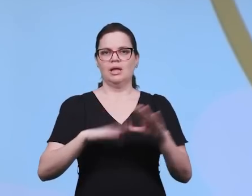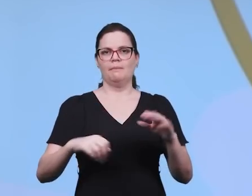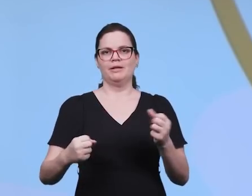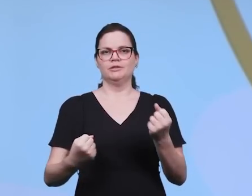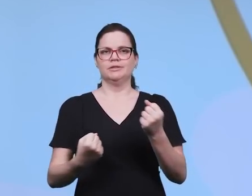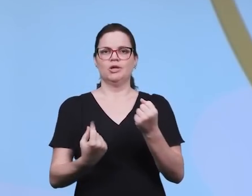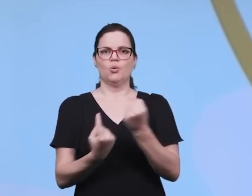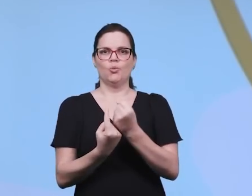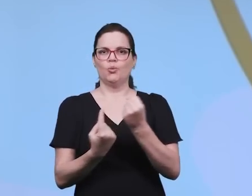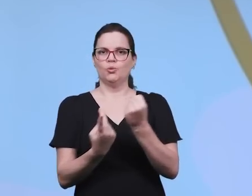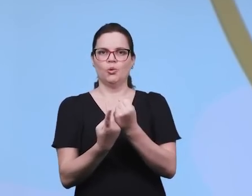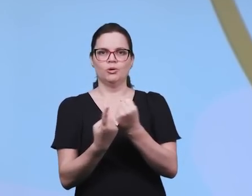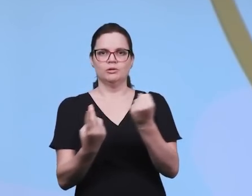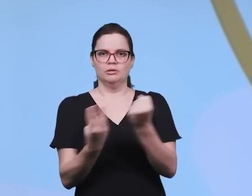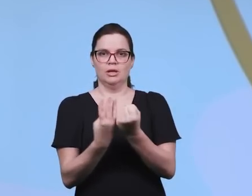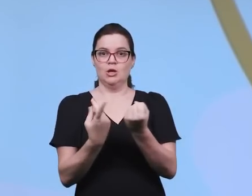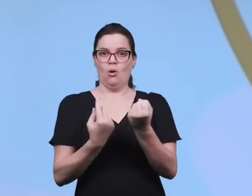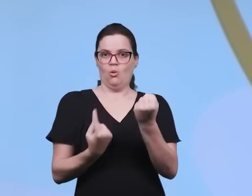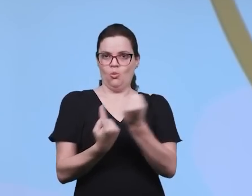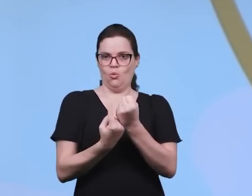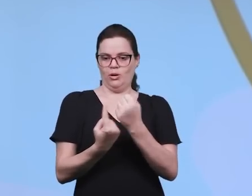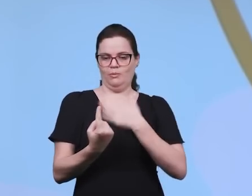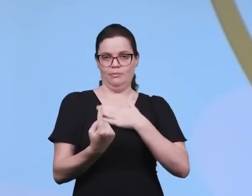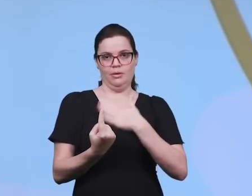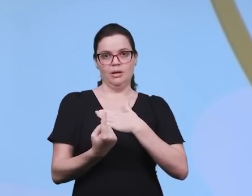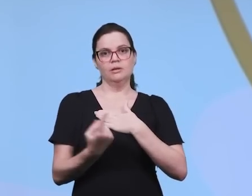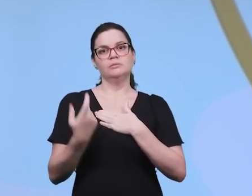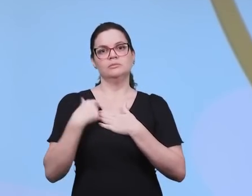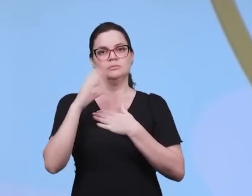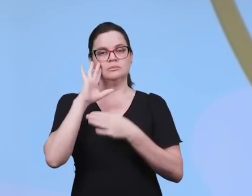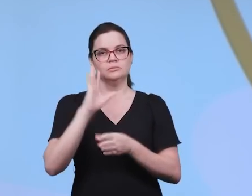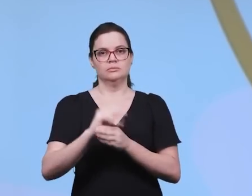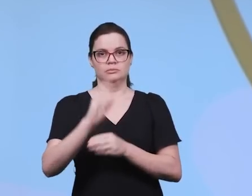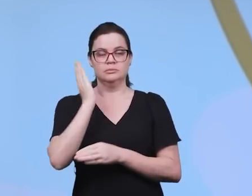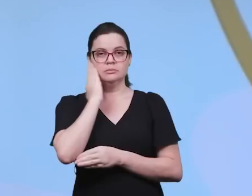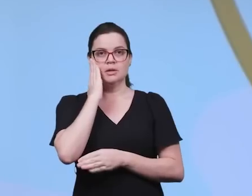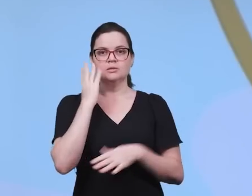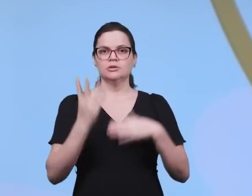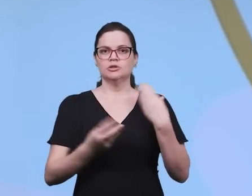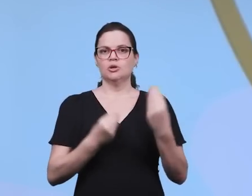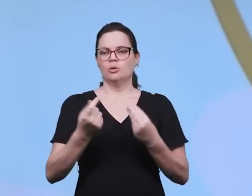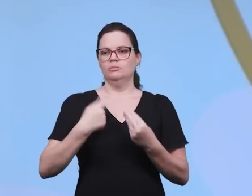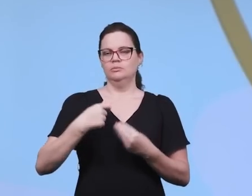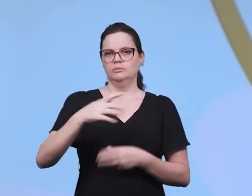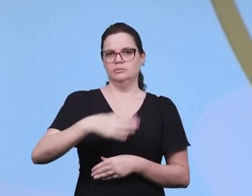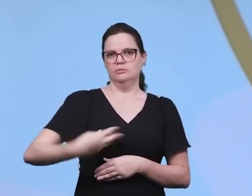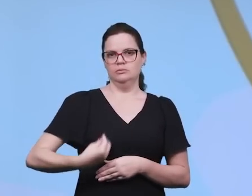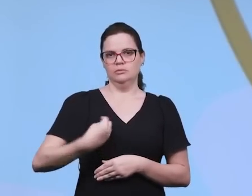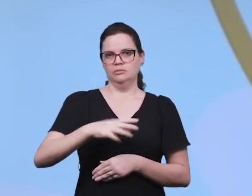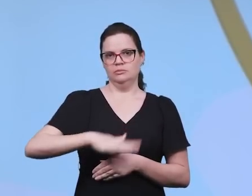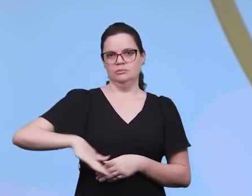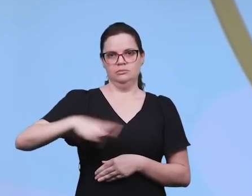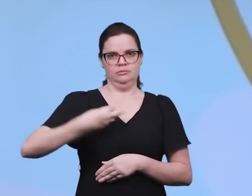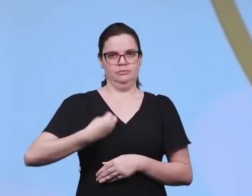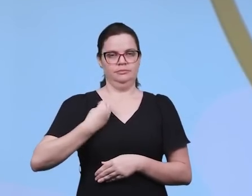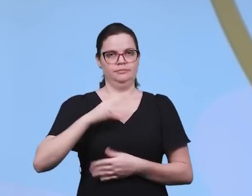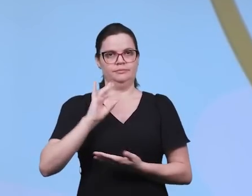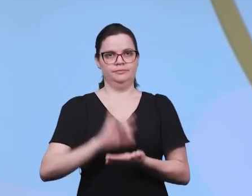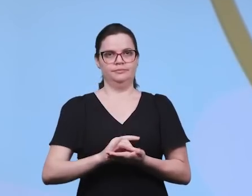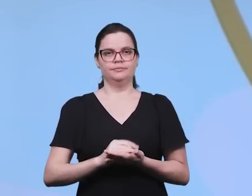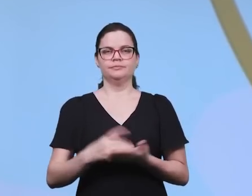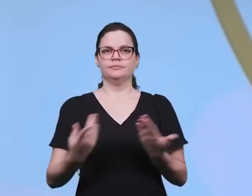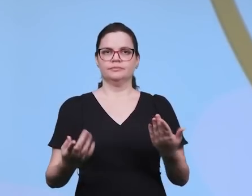suporte. Por exemplo, nível 1, como é o meu caso, nós temos um conhecimento muito pleno da realidade que nós vivemos, e por isso também existem